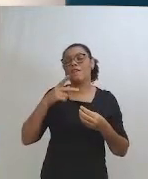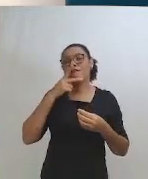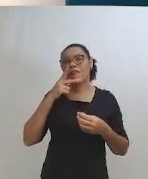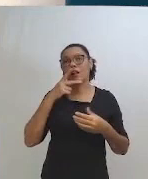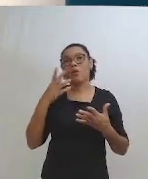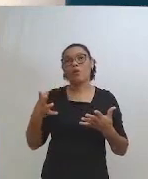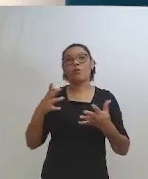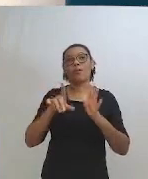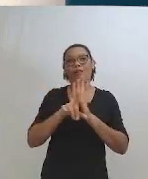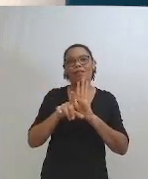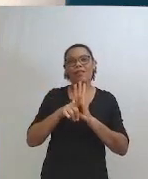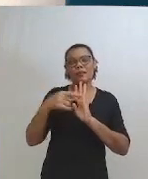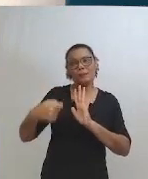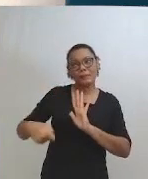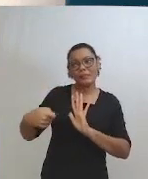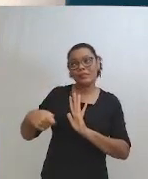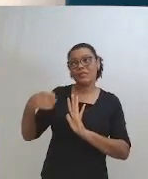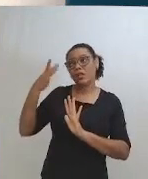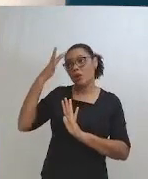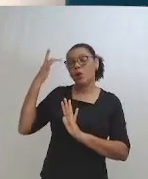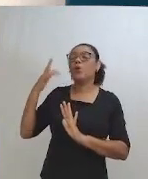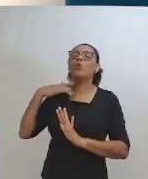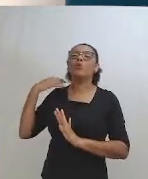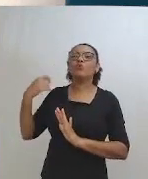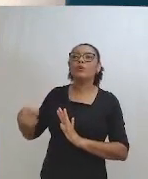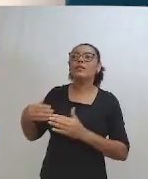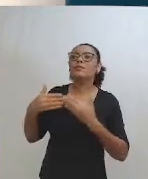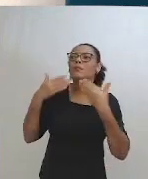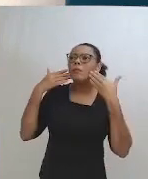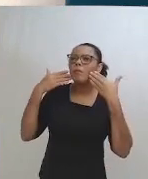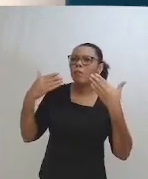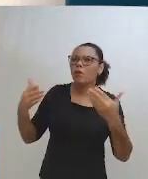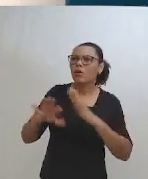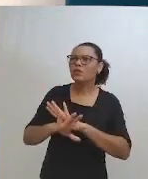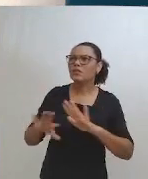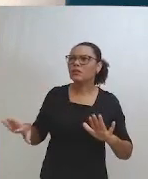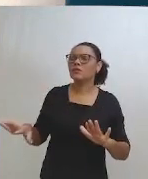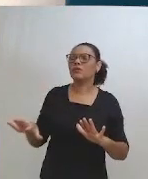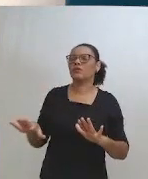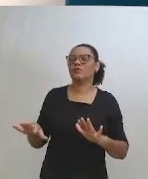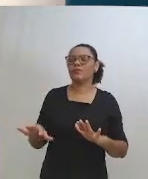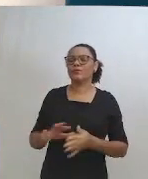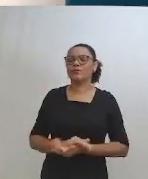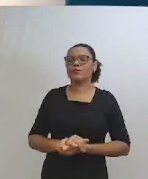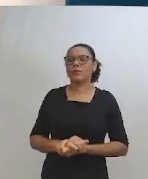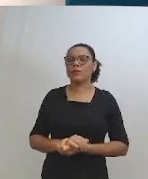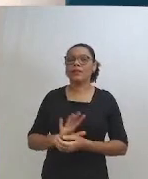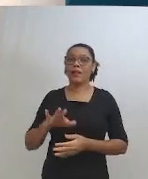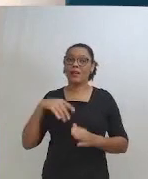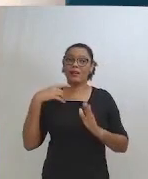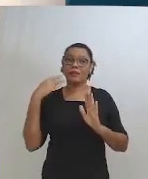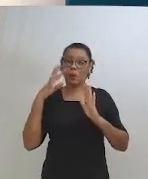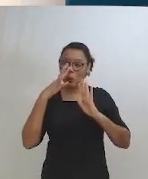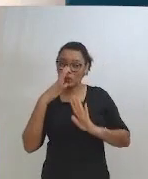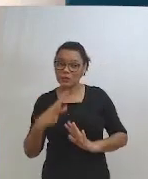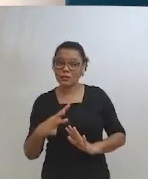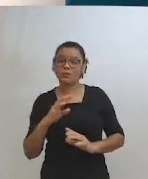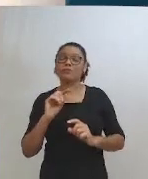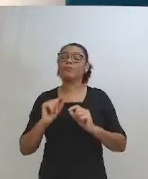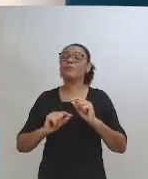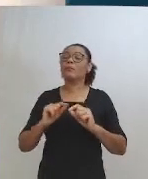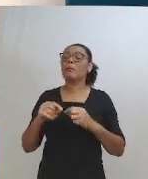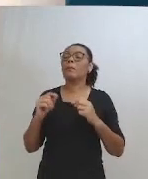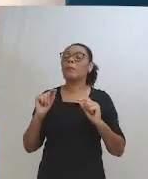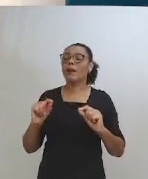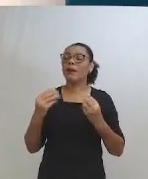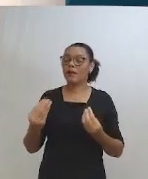juiz apenas demonstra a admissibilidade da acusação para que, então, se